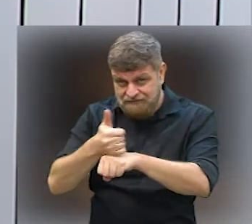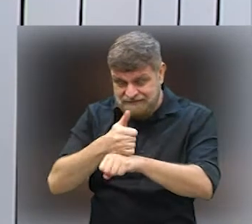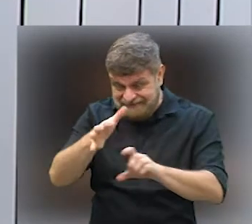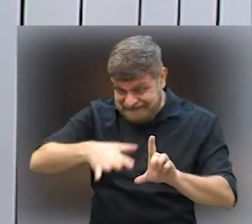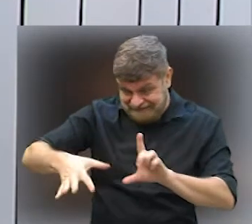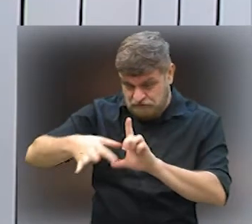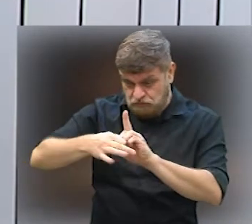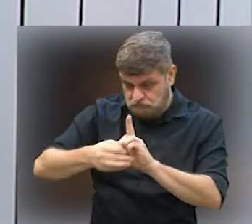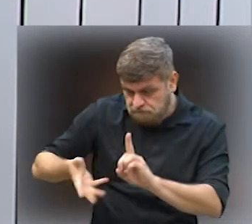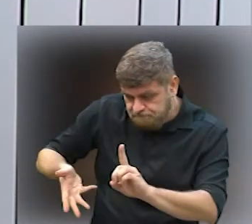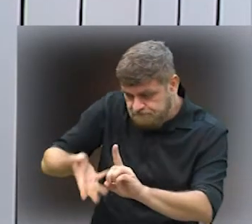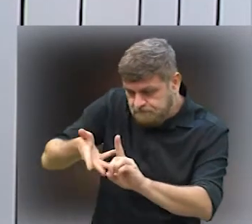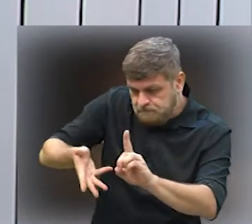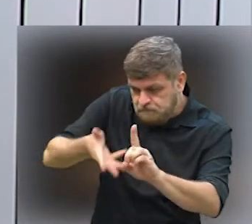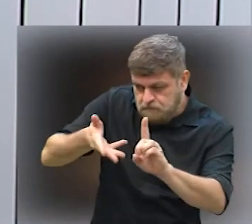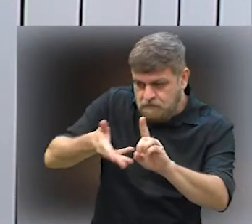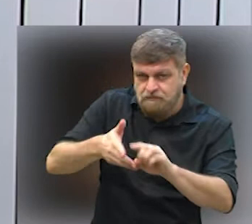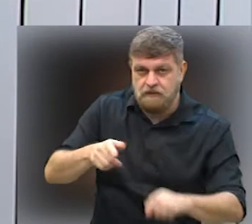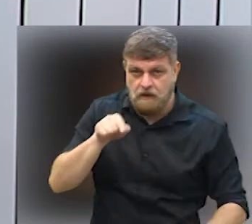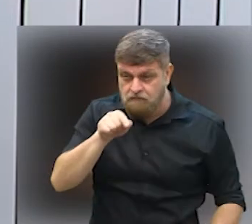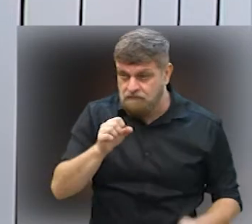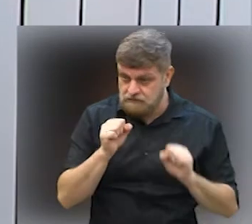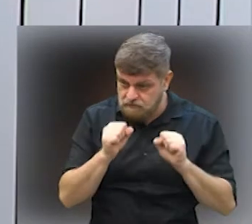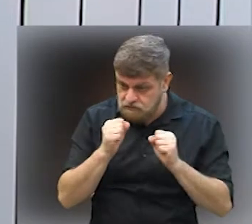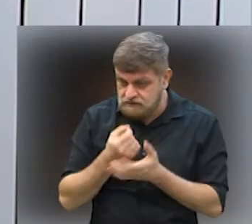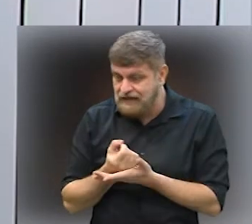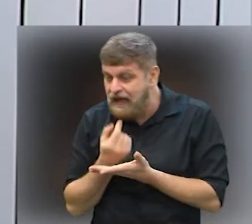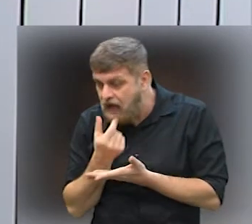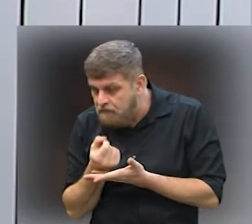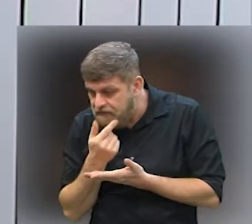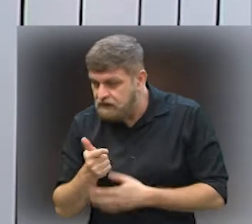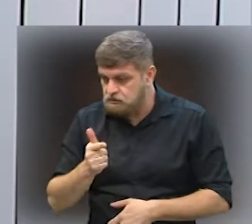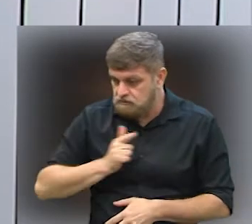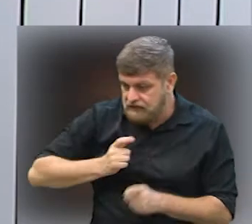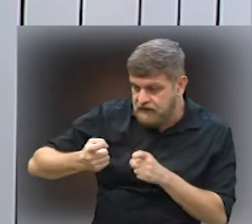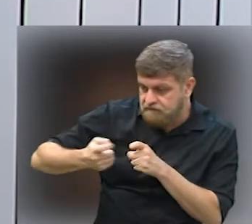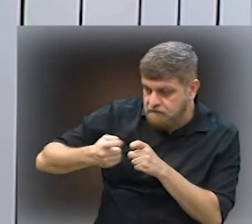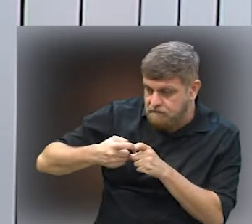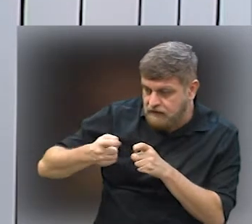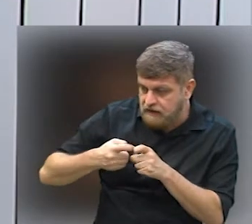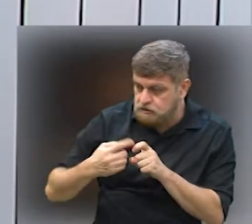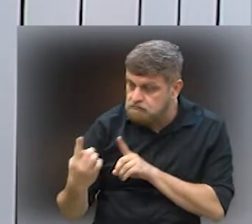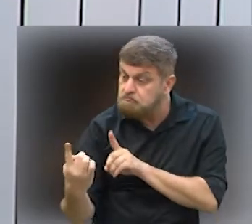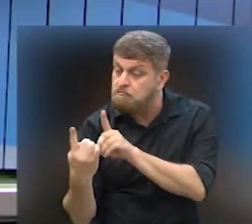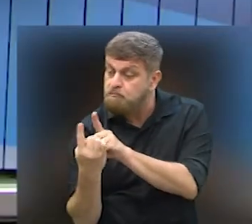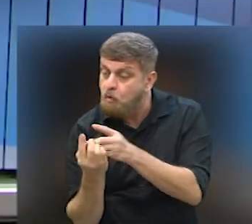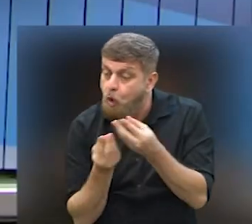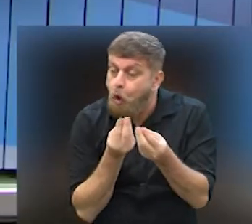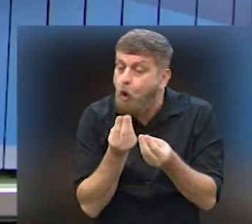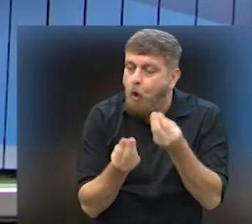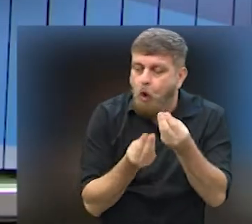com você lá e você tinha acesso a medicamentos, a médico?